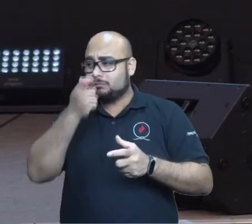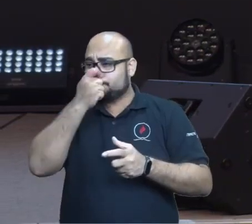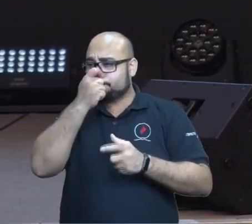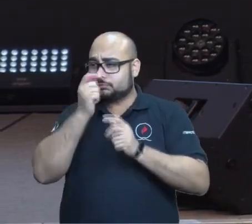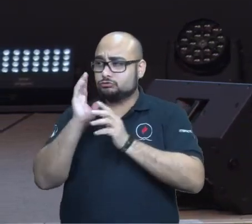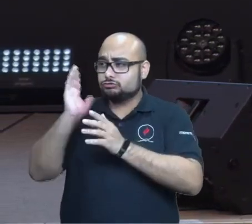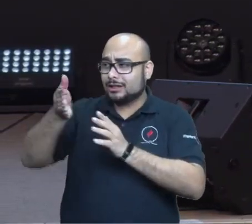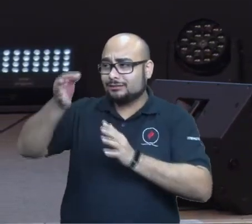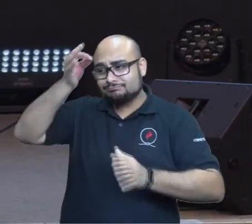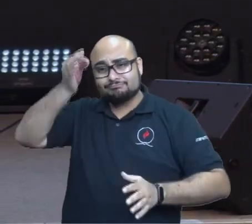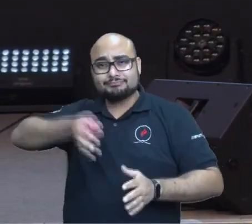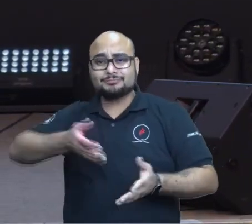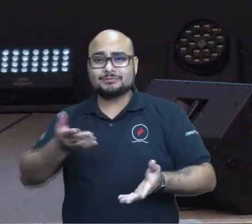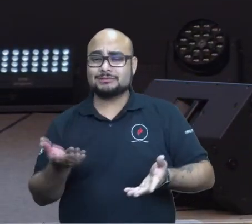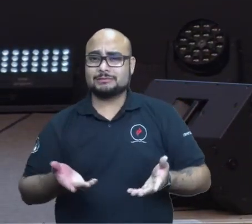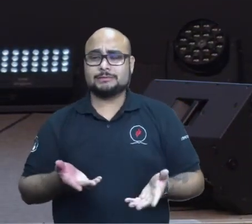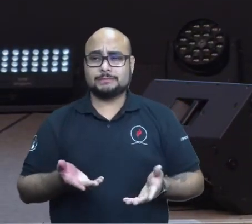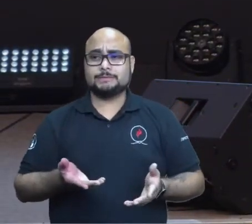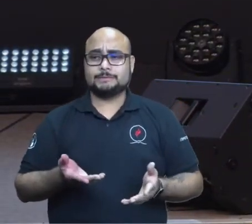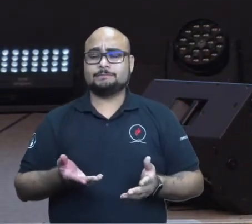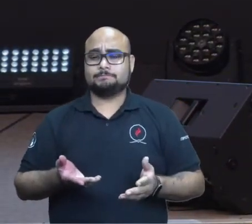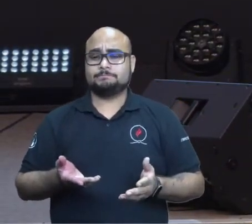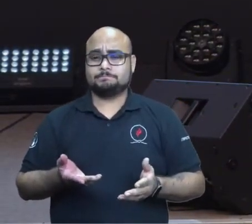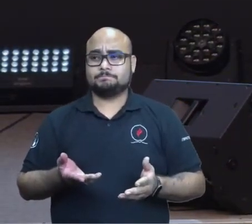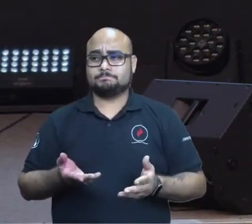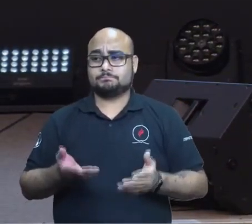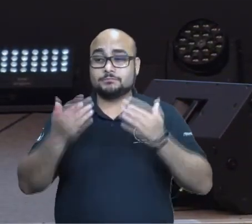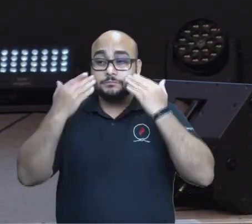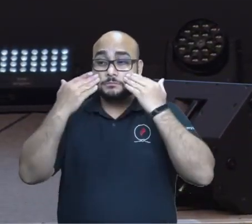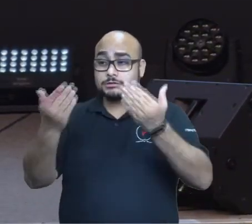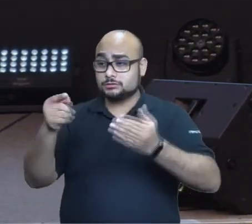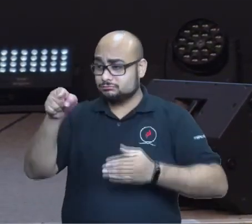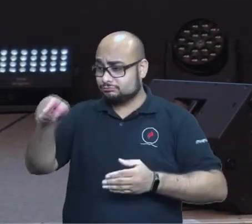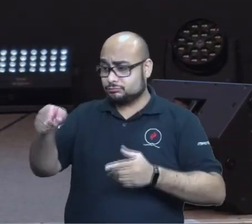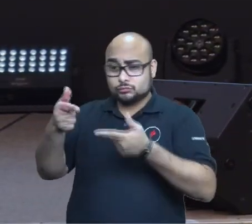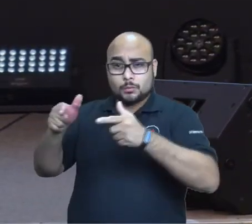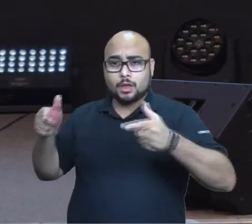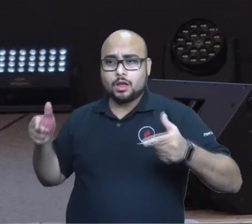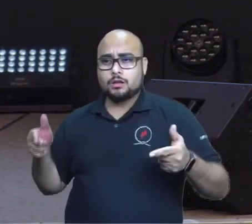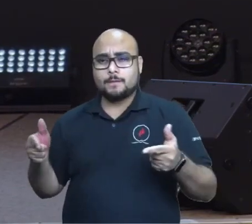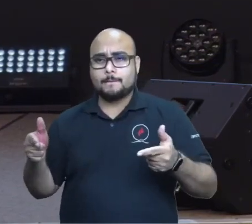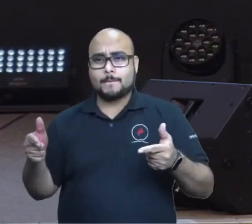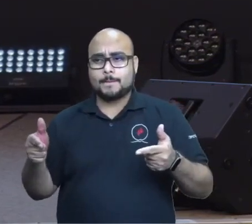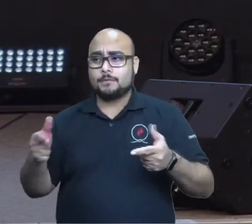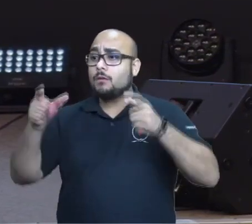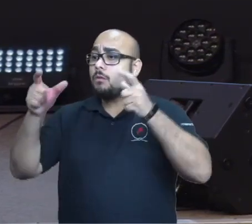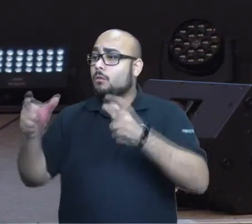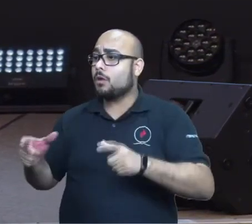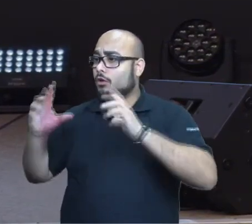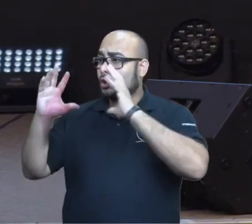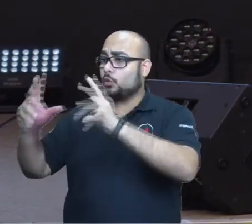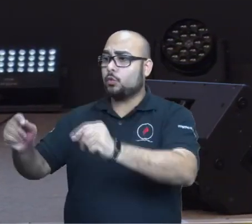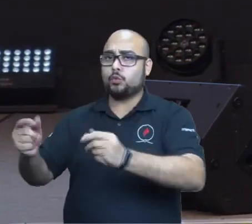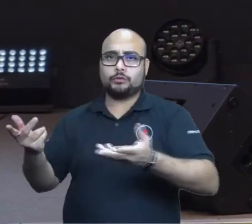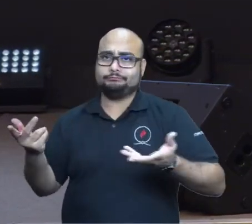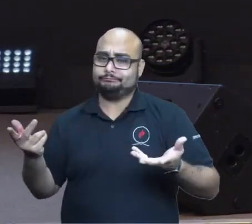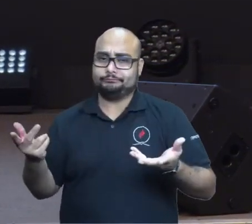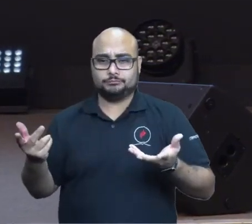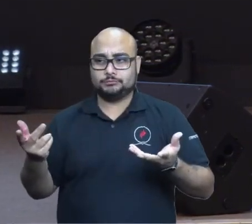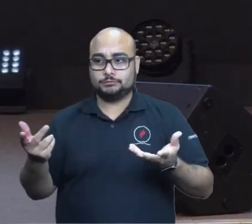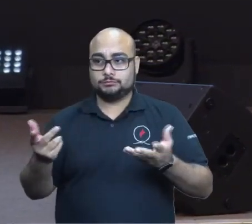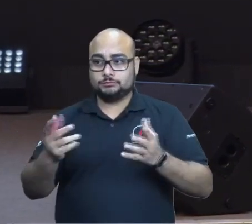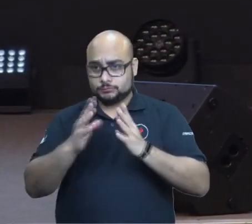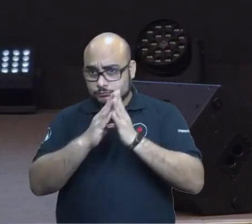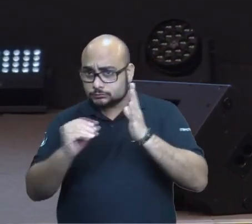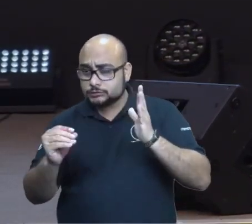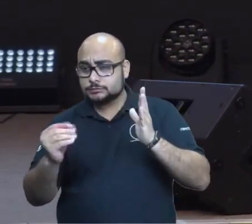o lugar em que habitamos diante da tua face nos é estreito eu queria que você repetisse